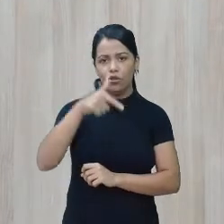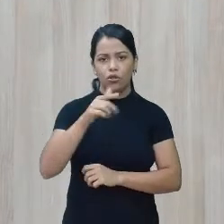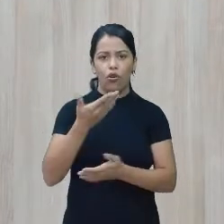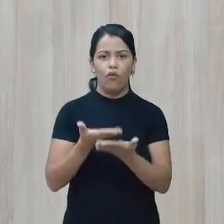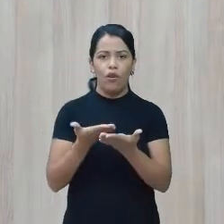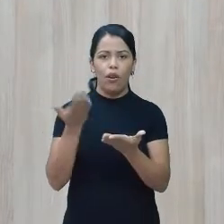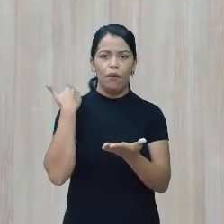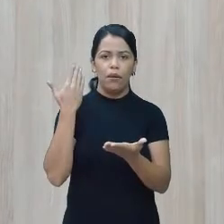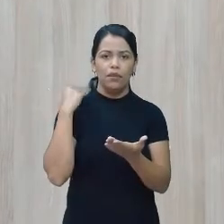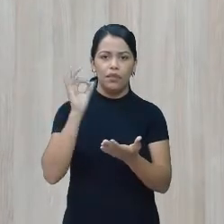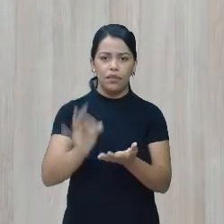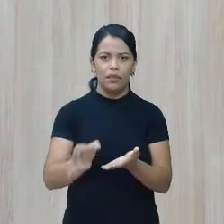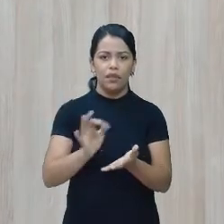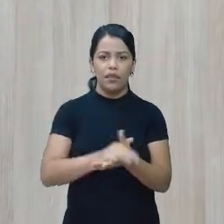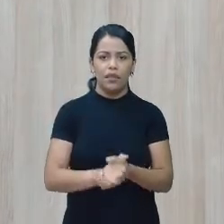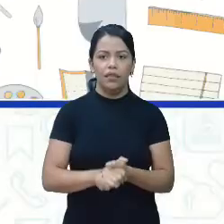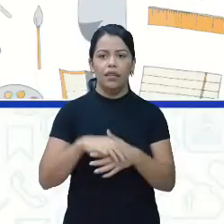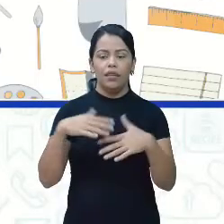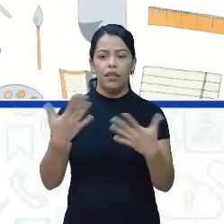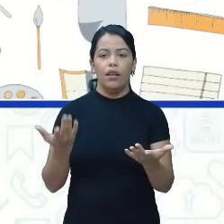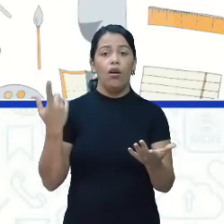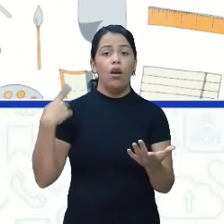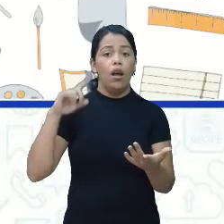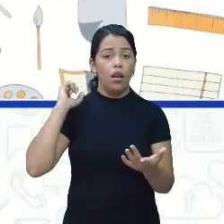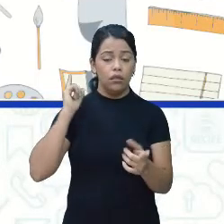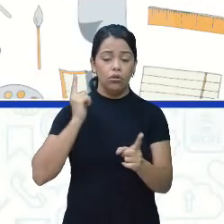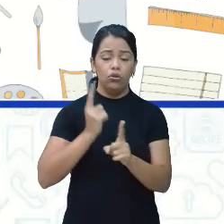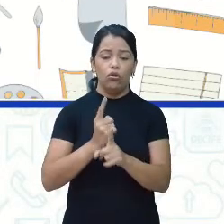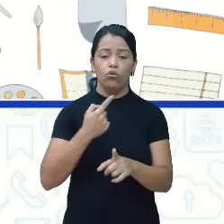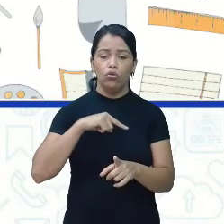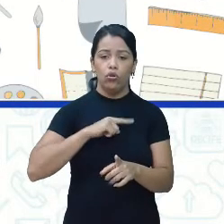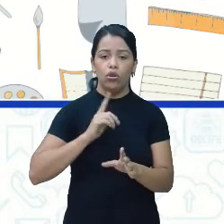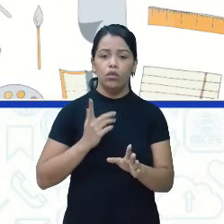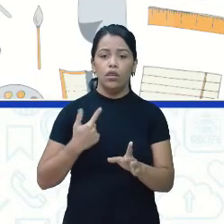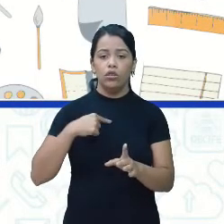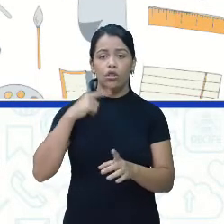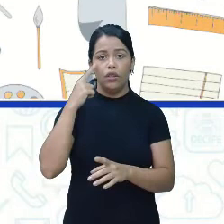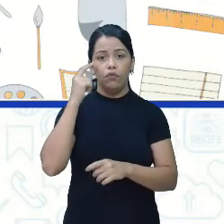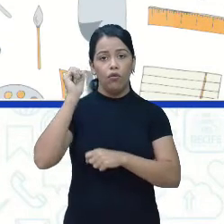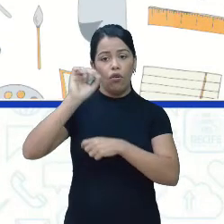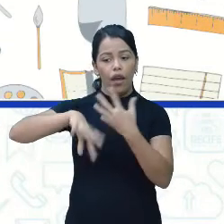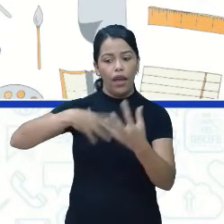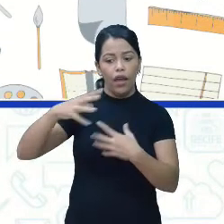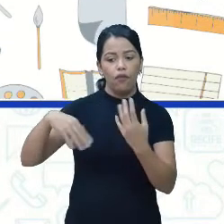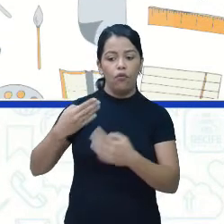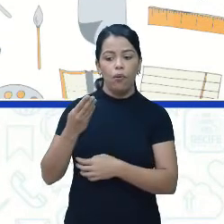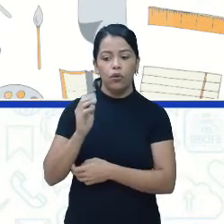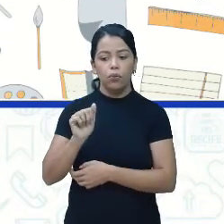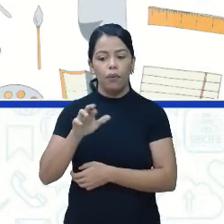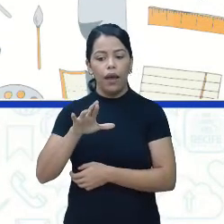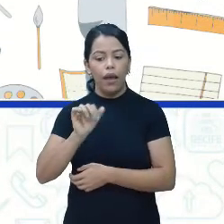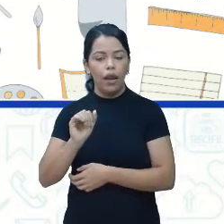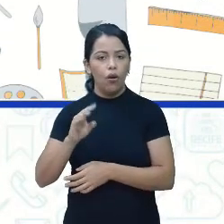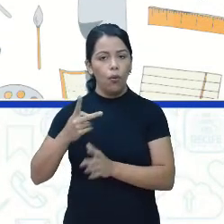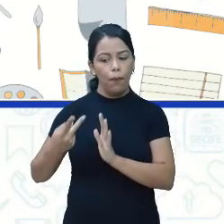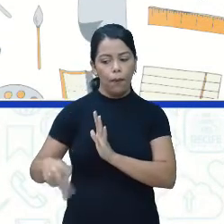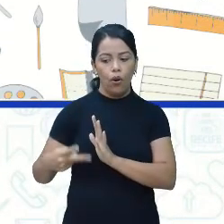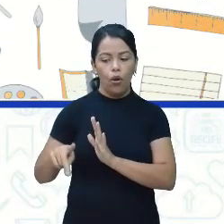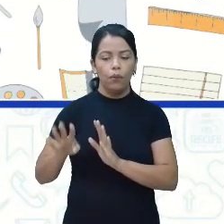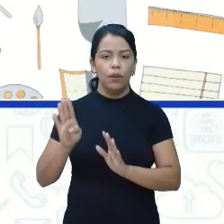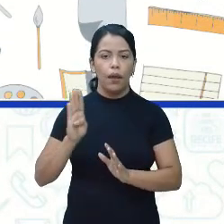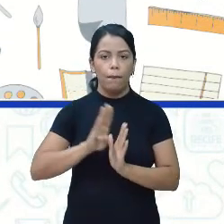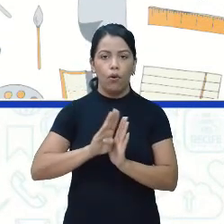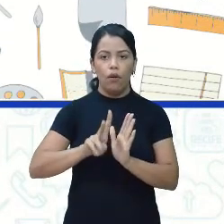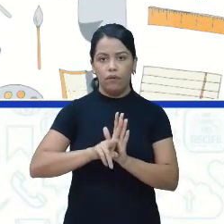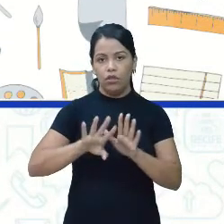aula passada, tá certo? Então, no encontro anterior, nós estudamos as reformas do Barão da Boa Vista e como a cidade do Recife foi, em